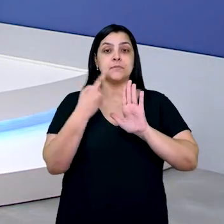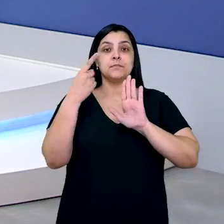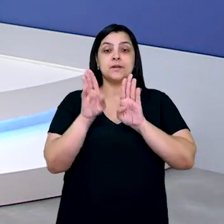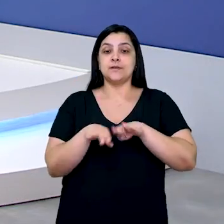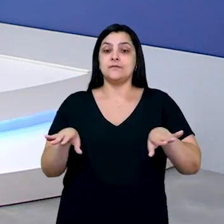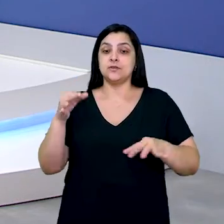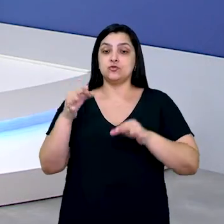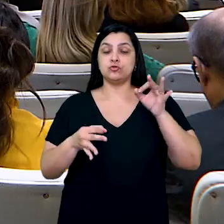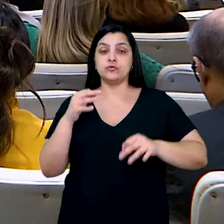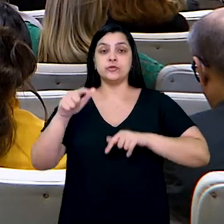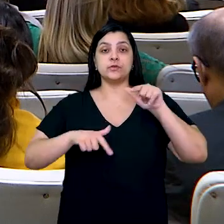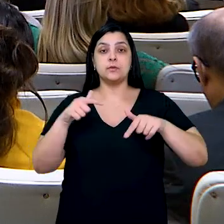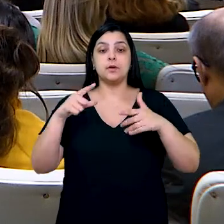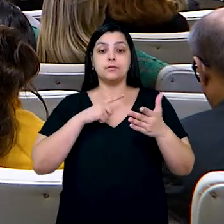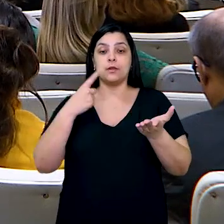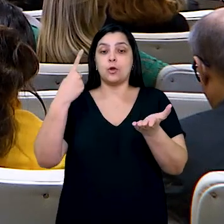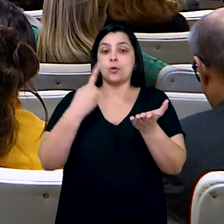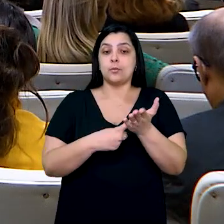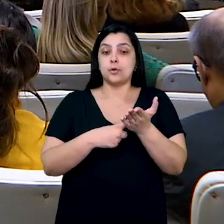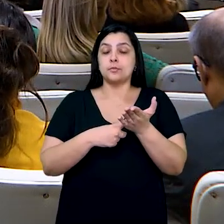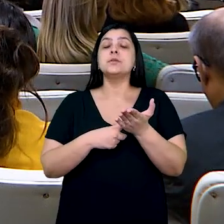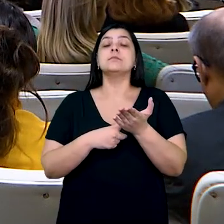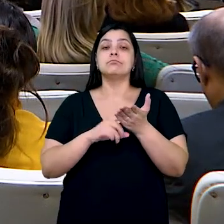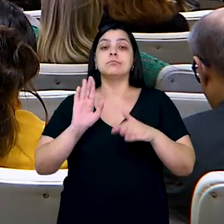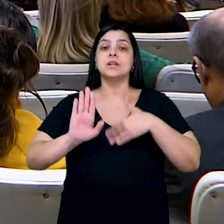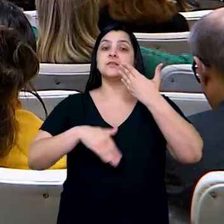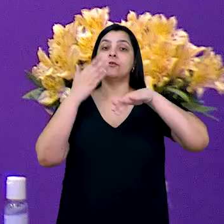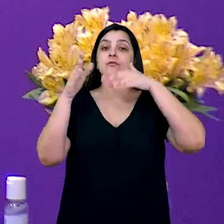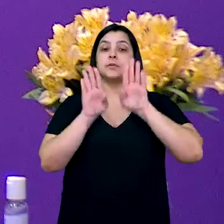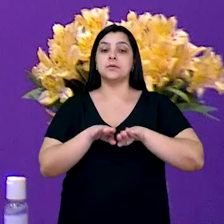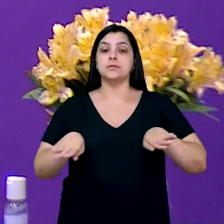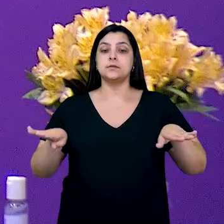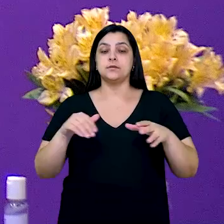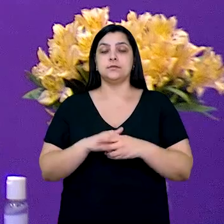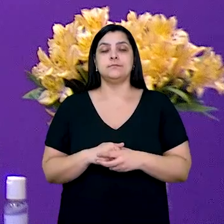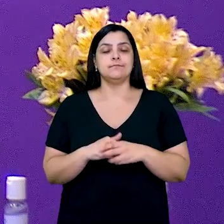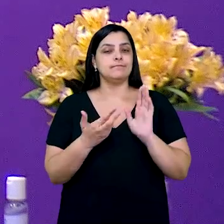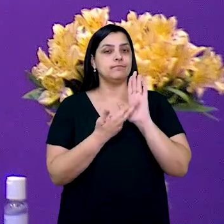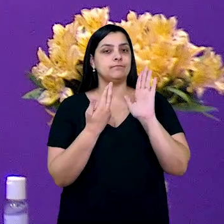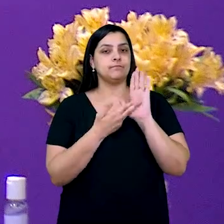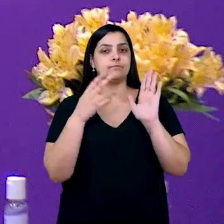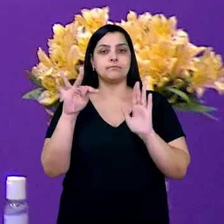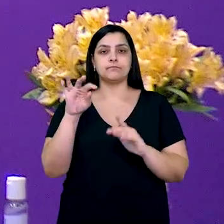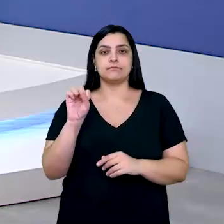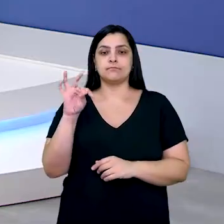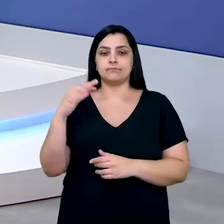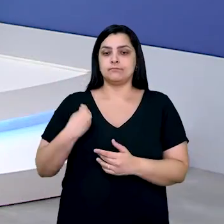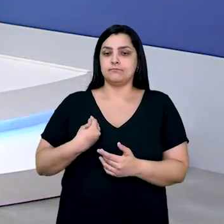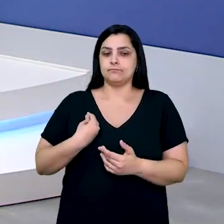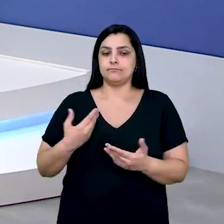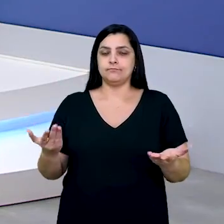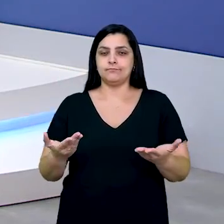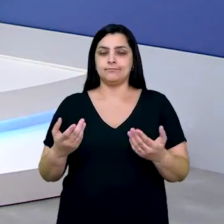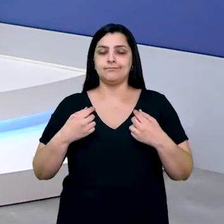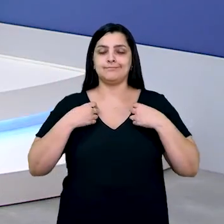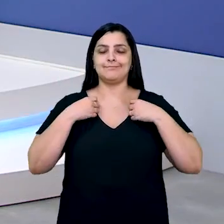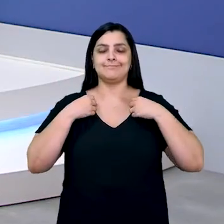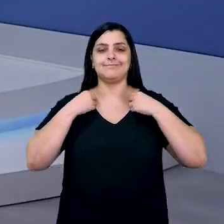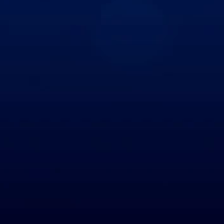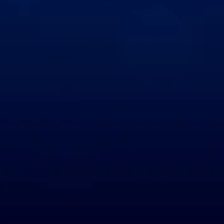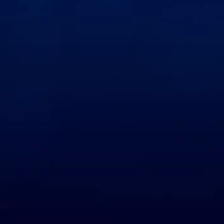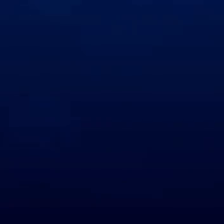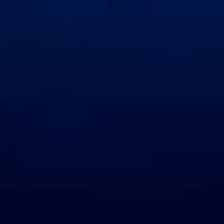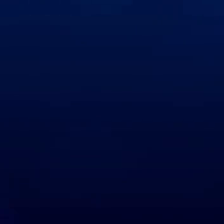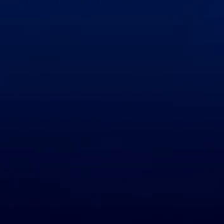Pacto da Primeira Infância. Justiça do Trabalho reforça o compromisso com o pleno desenvolvimento das crianças. O Revista TST está no